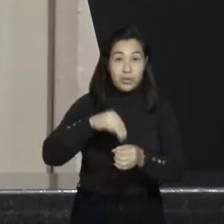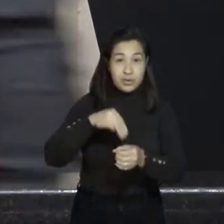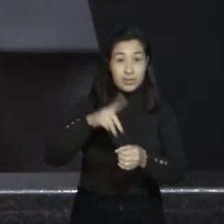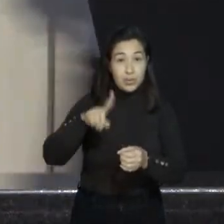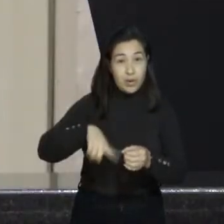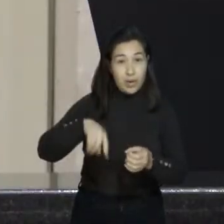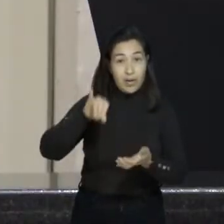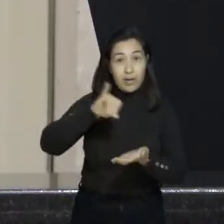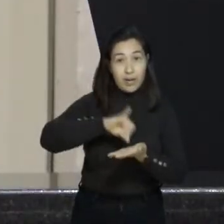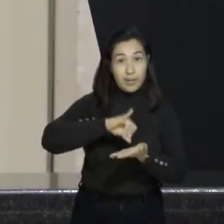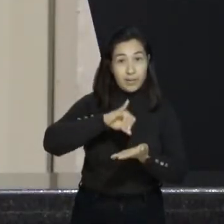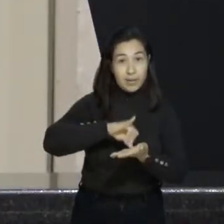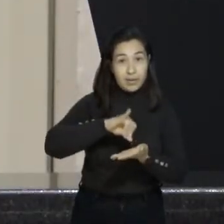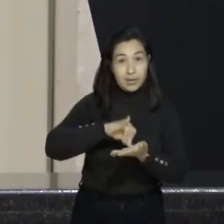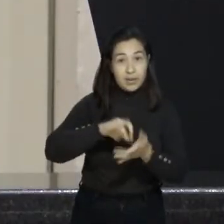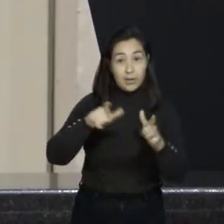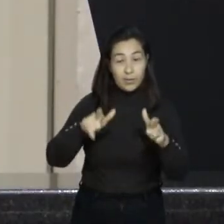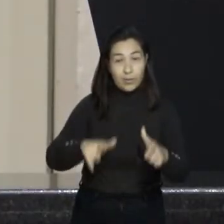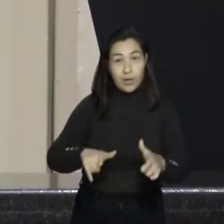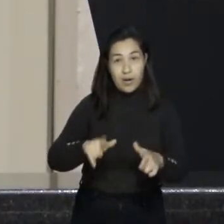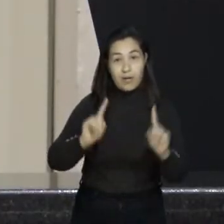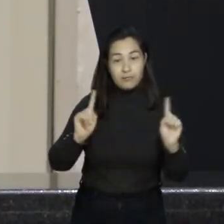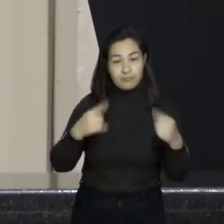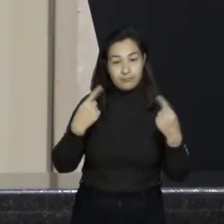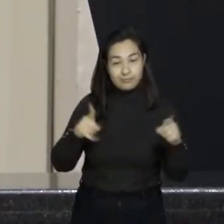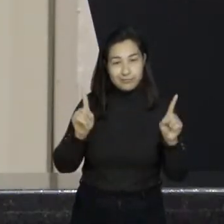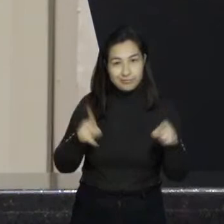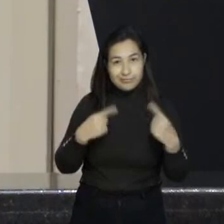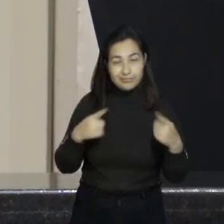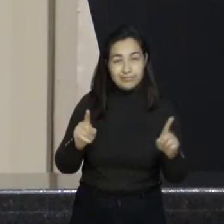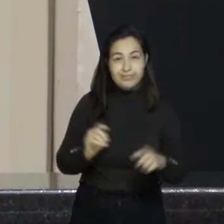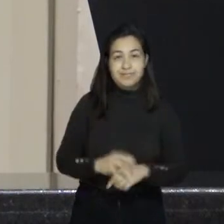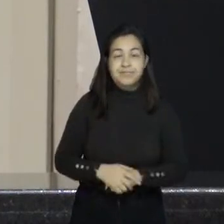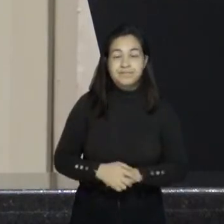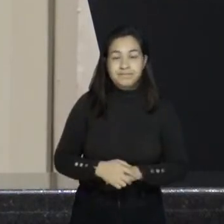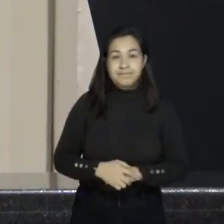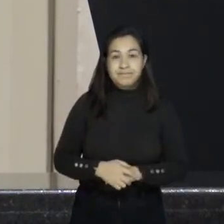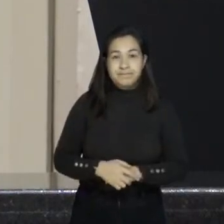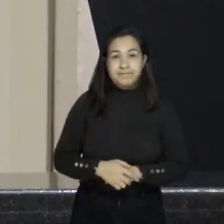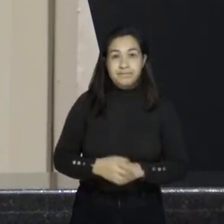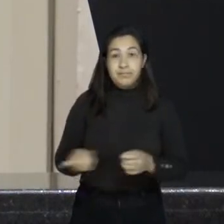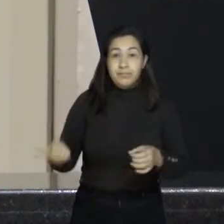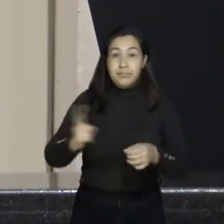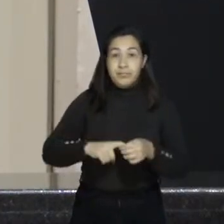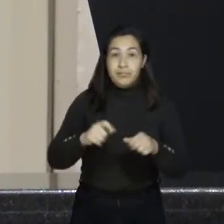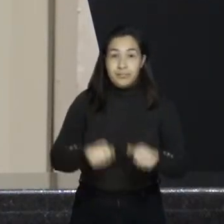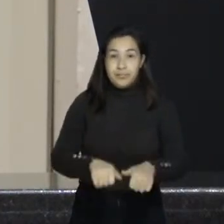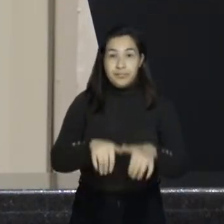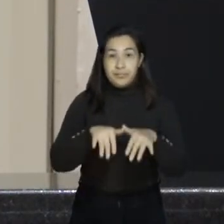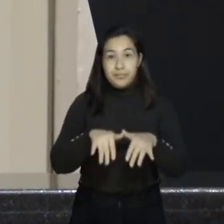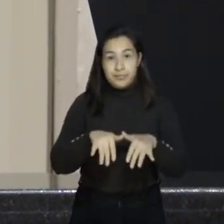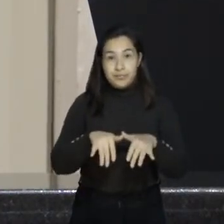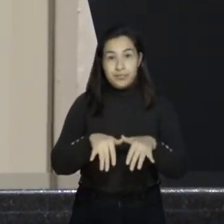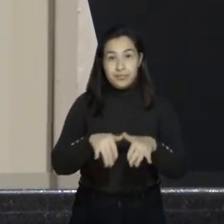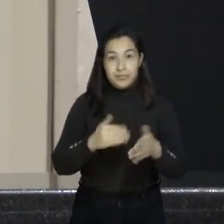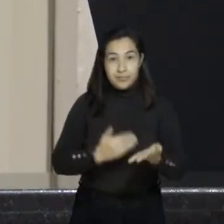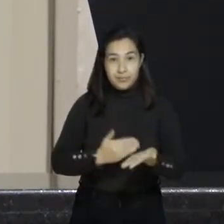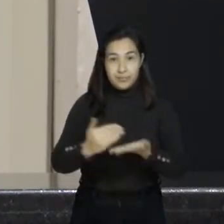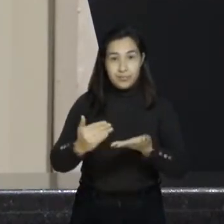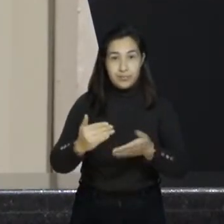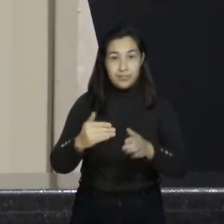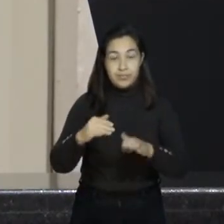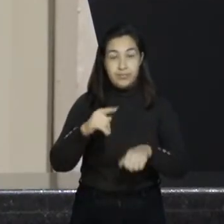Catarinense da música Rebeca sessão o senhor presidente adentrou o próximo horário ordem do